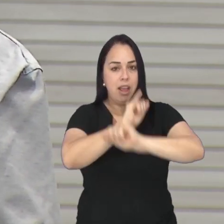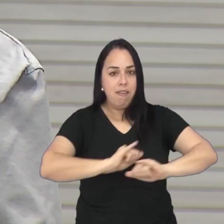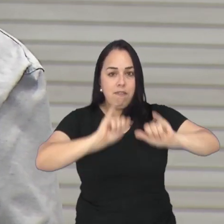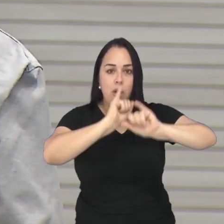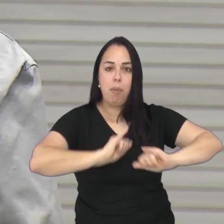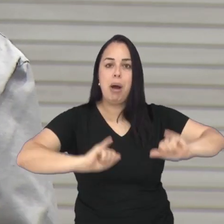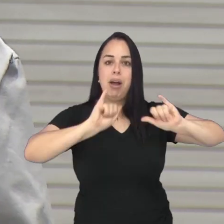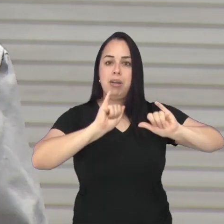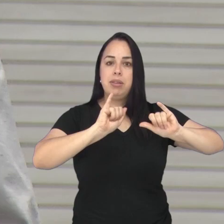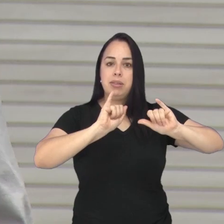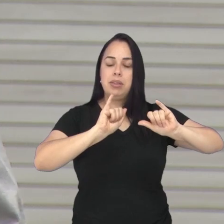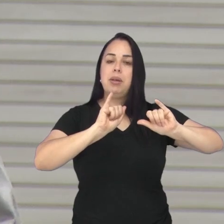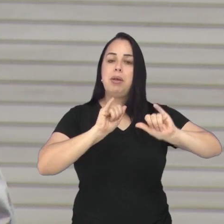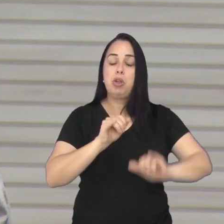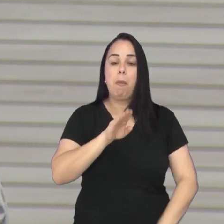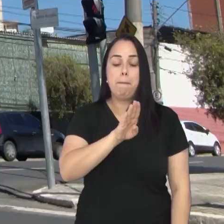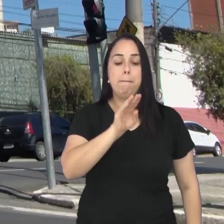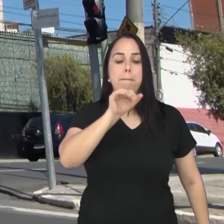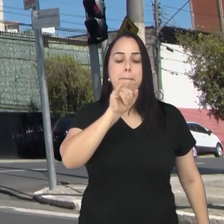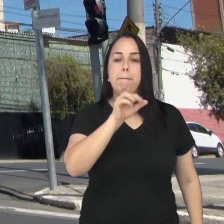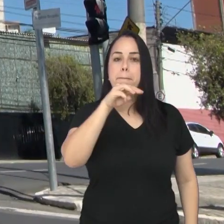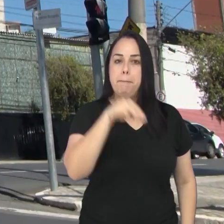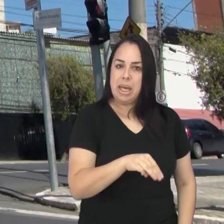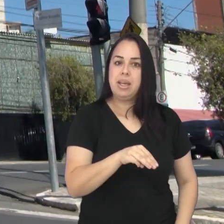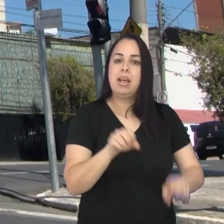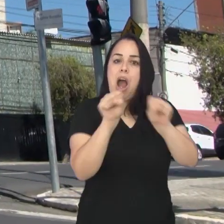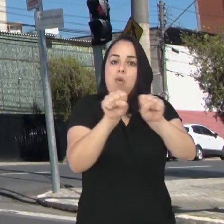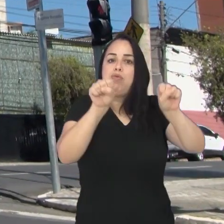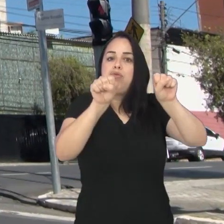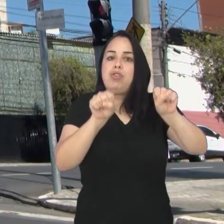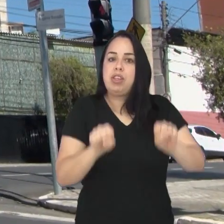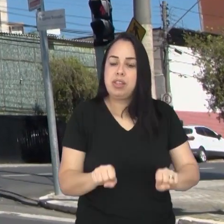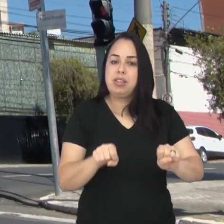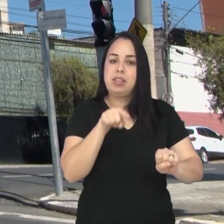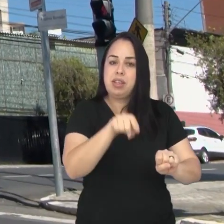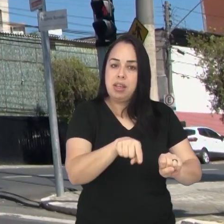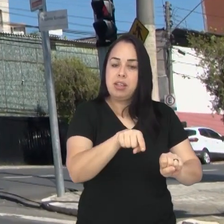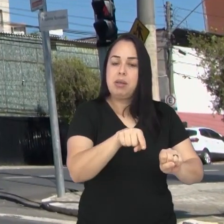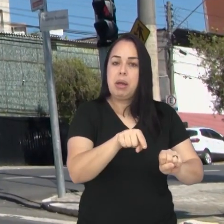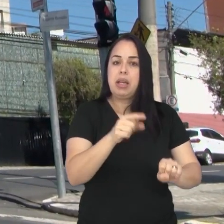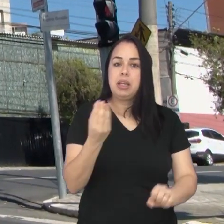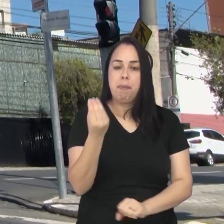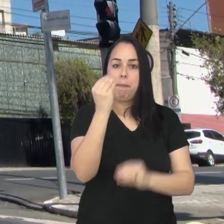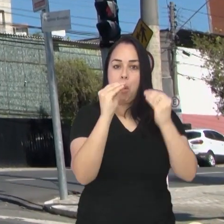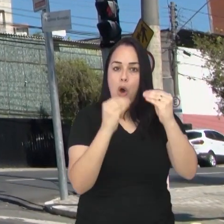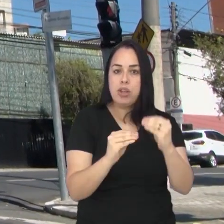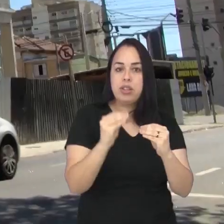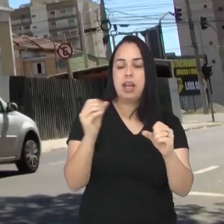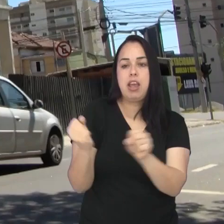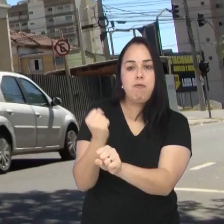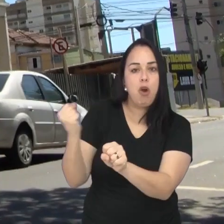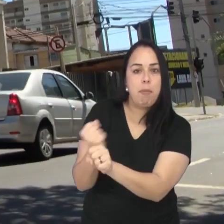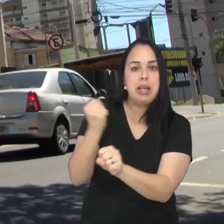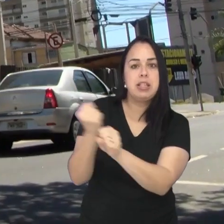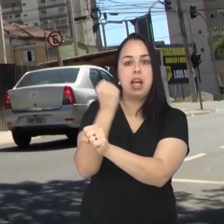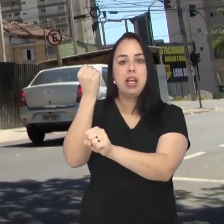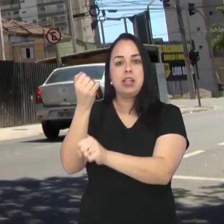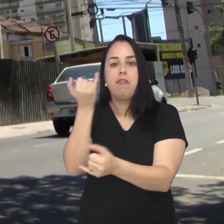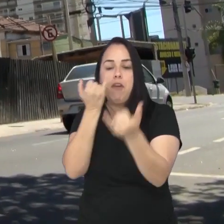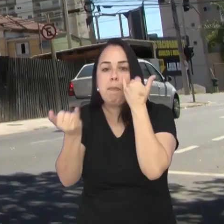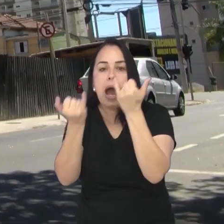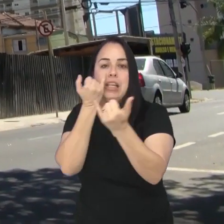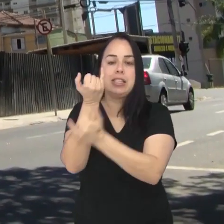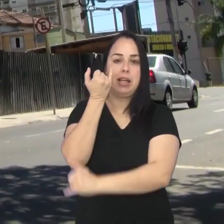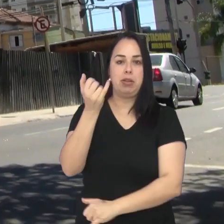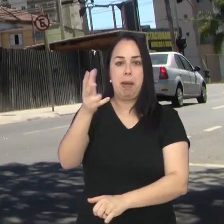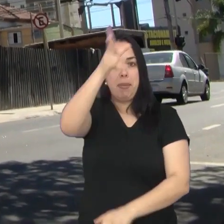Information Modeling, chamado de BIM, na execução direta ou indireta de obras e serviços de engenharia pela administração